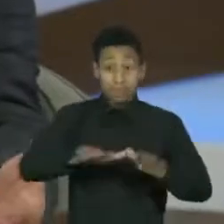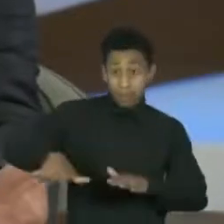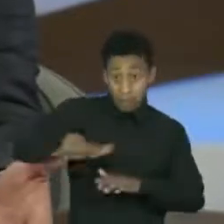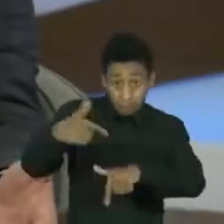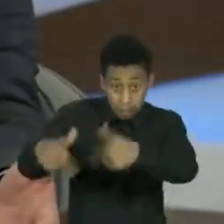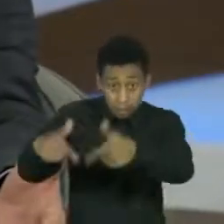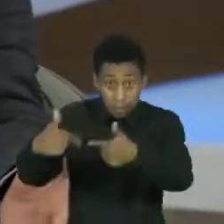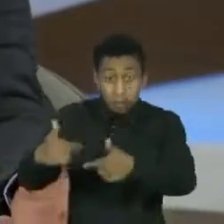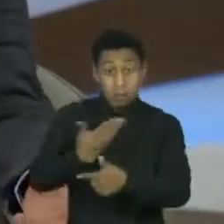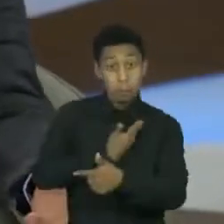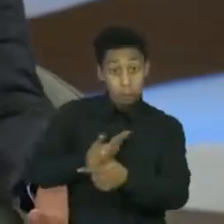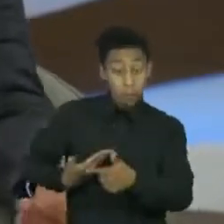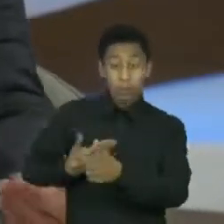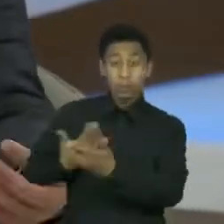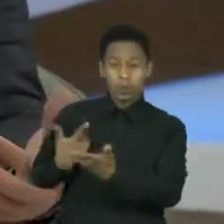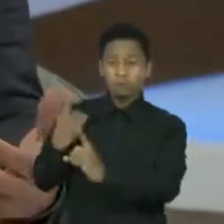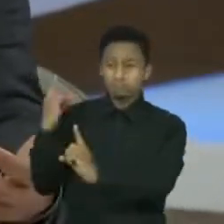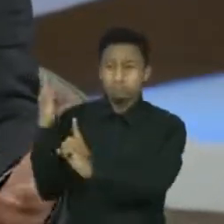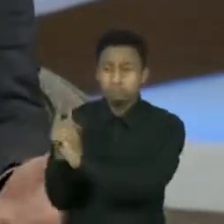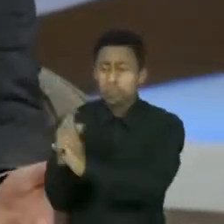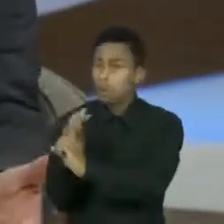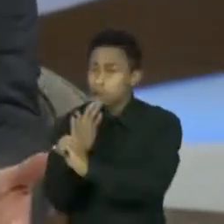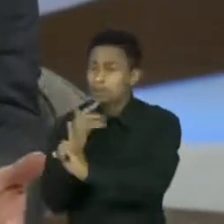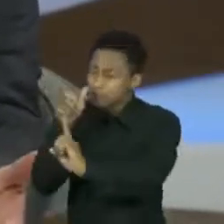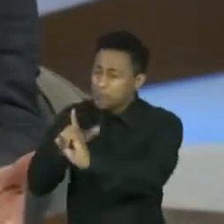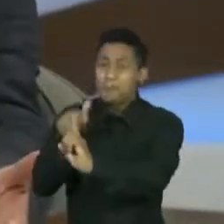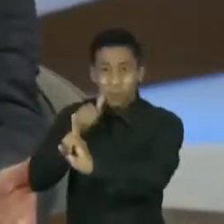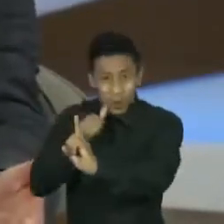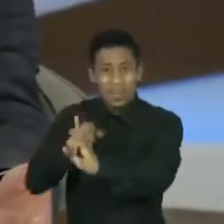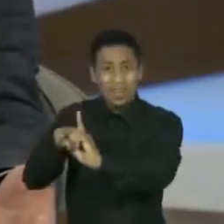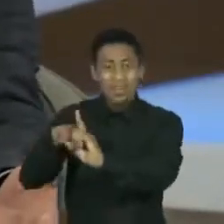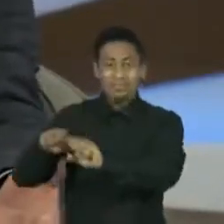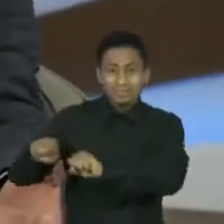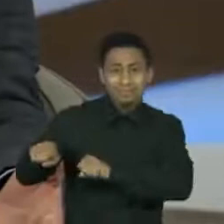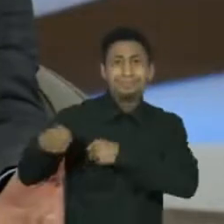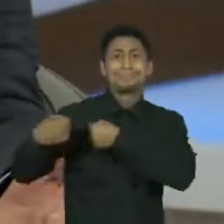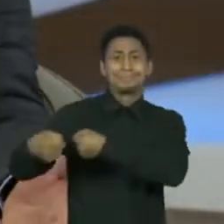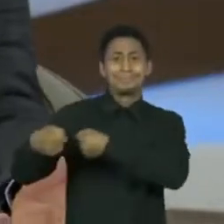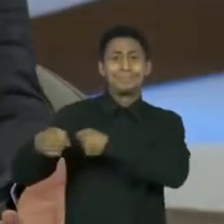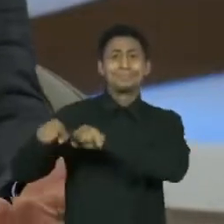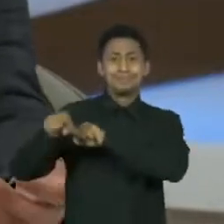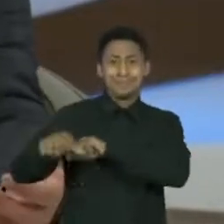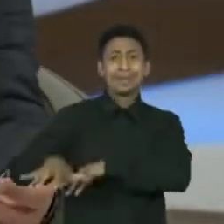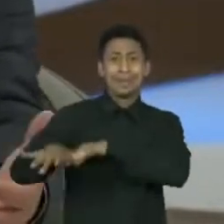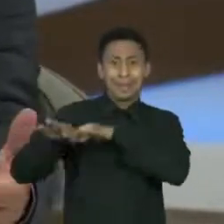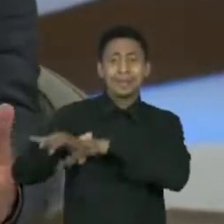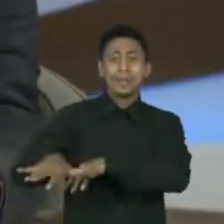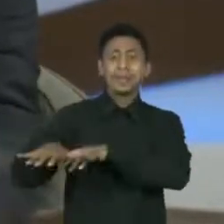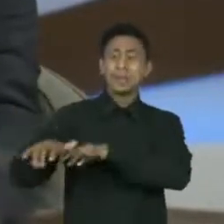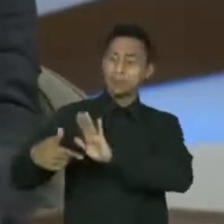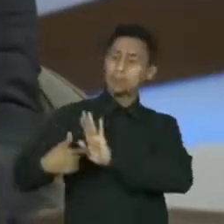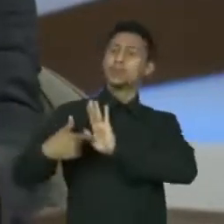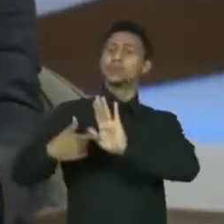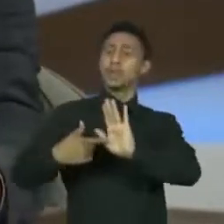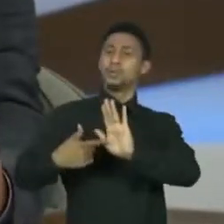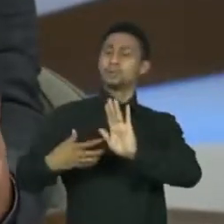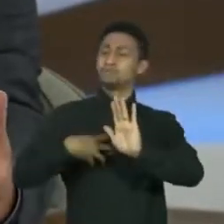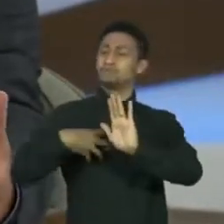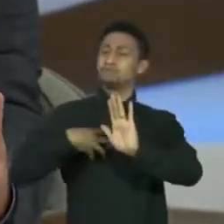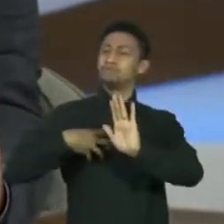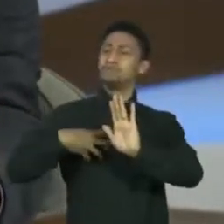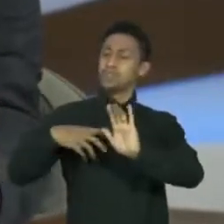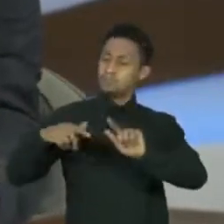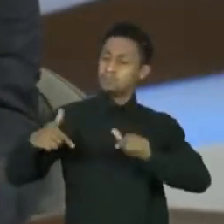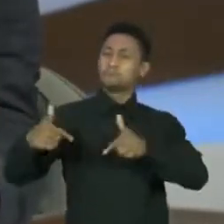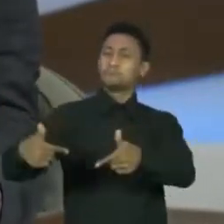muitas mulheres que que manifestavam essa essa personalidade aqui que